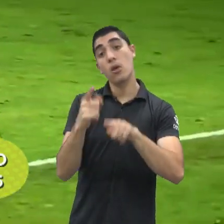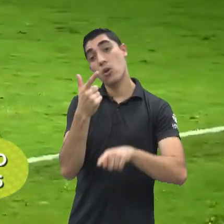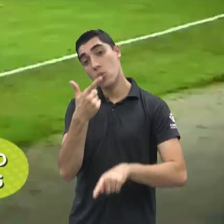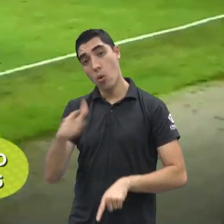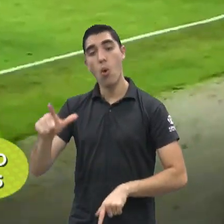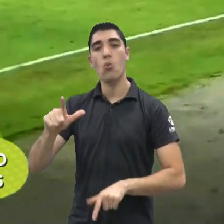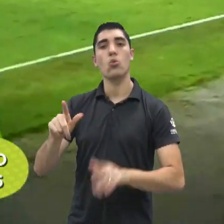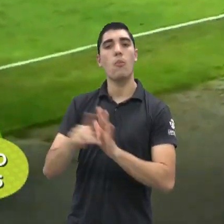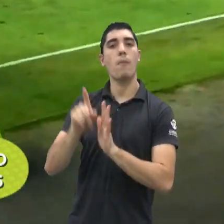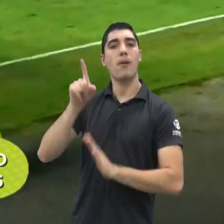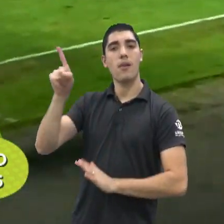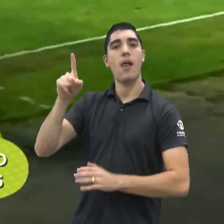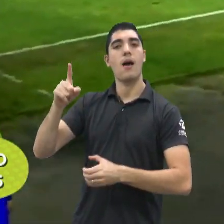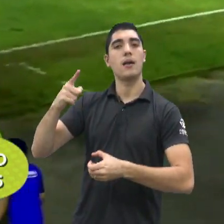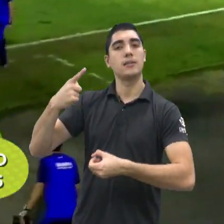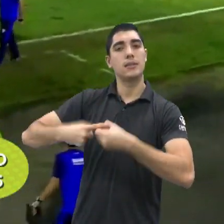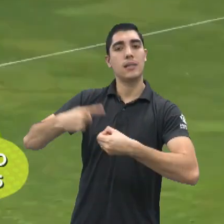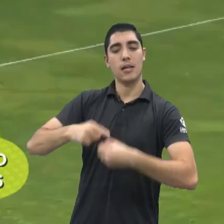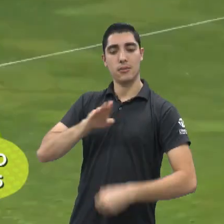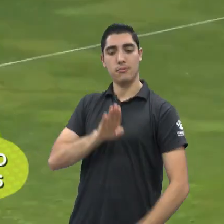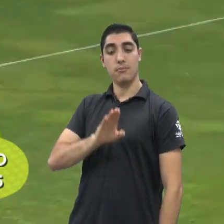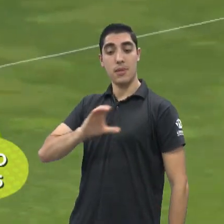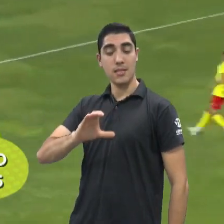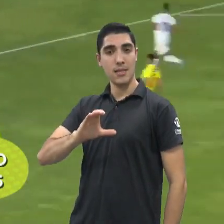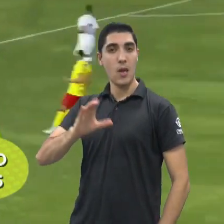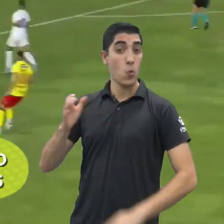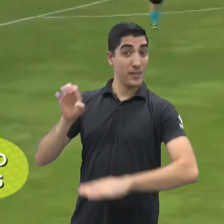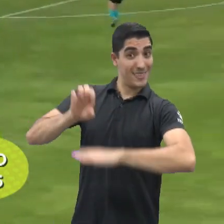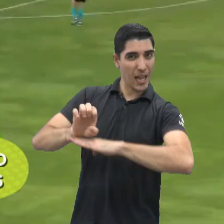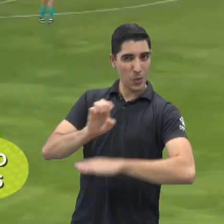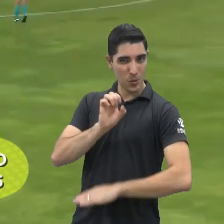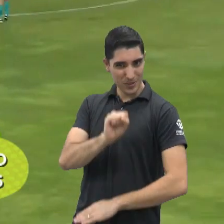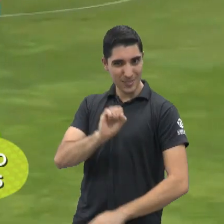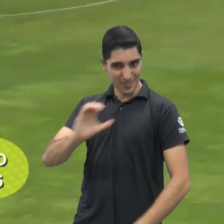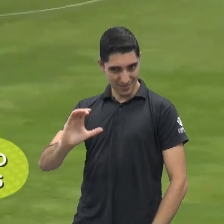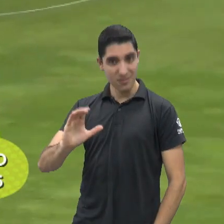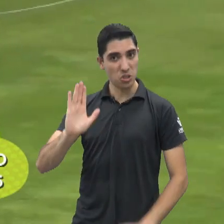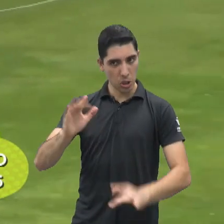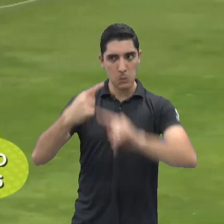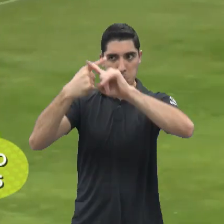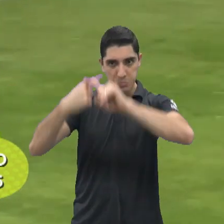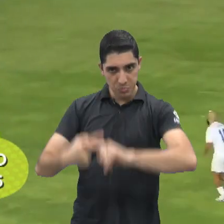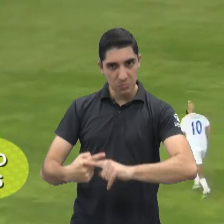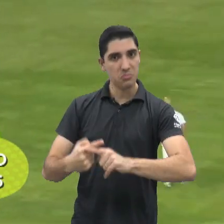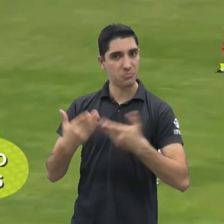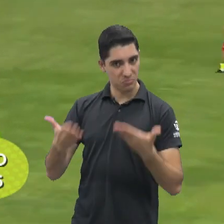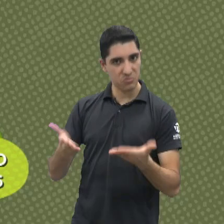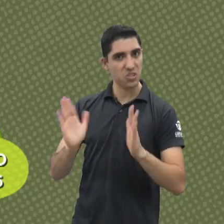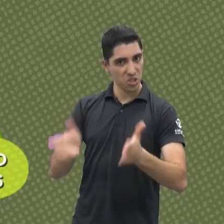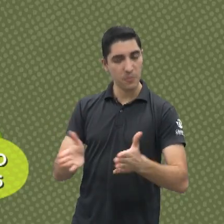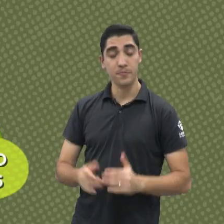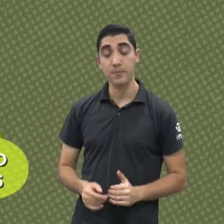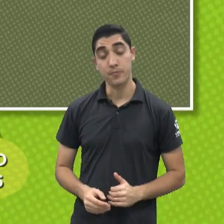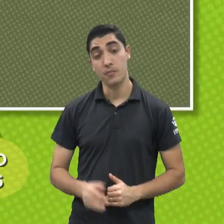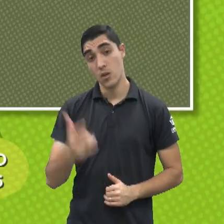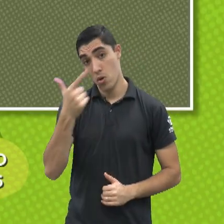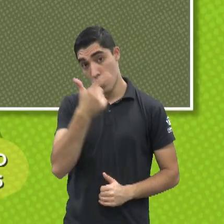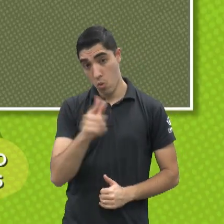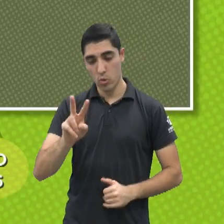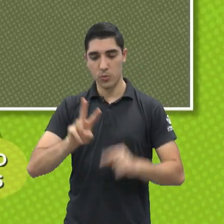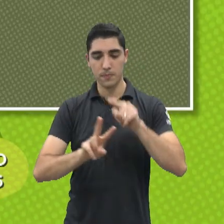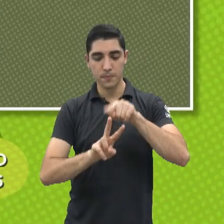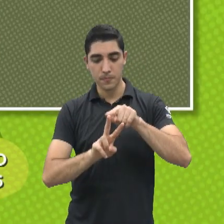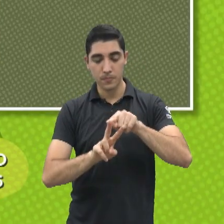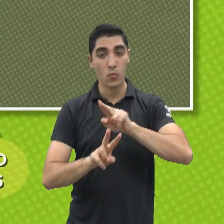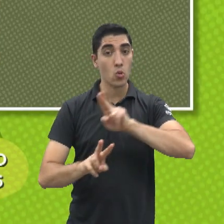de Balneário Camboriú, onde disputou o Campeonato Catarinense. O segundo nome dessa nova leva aí do São José é do